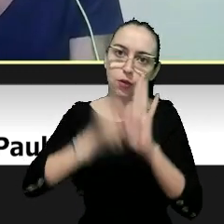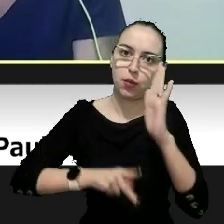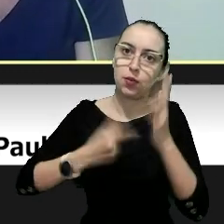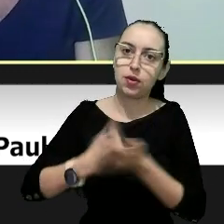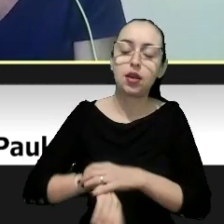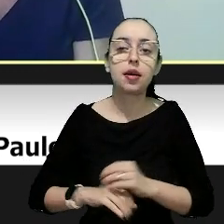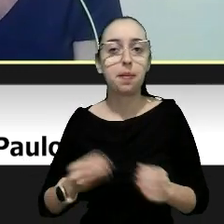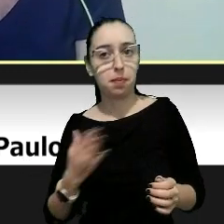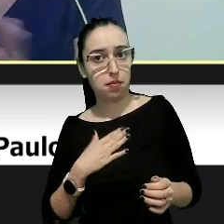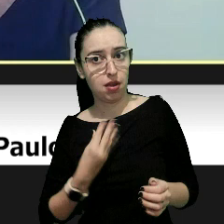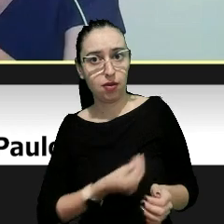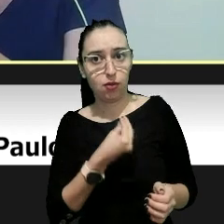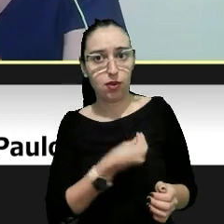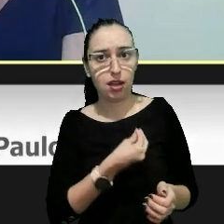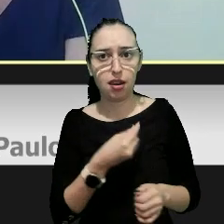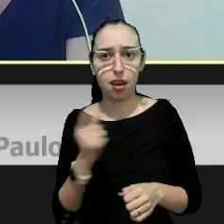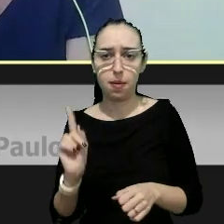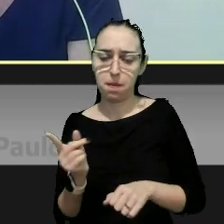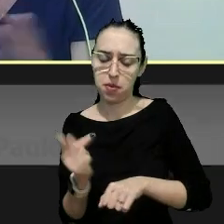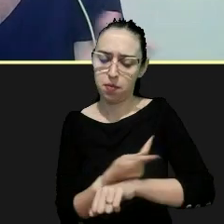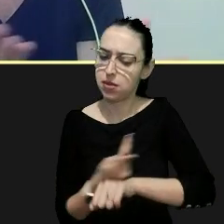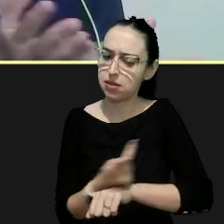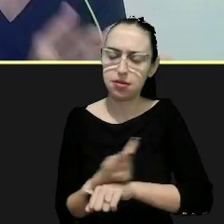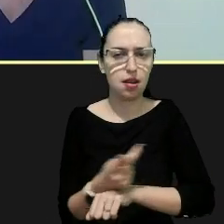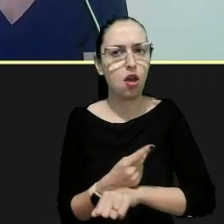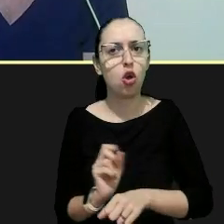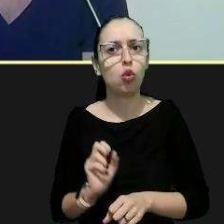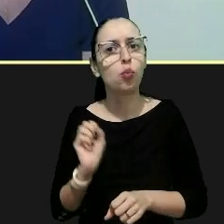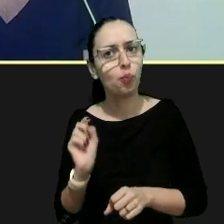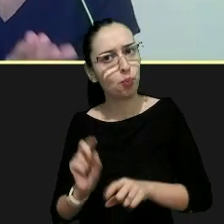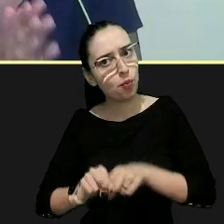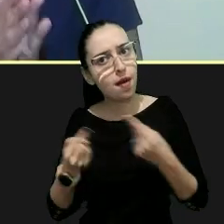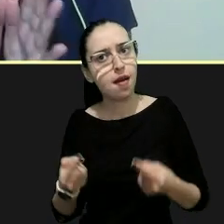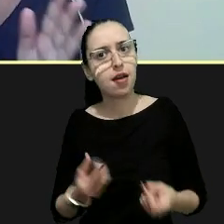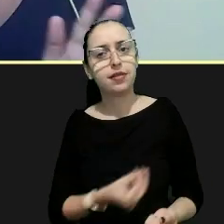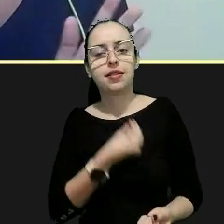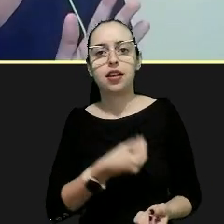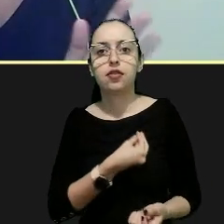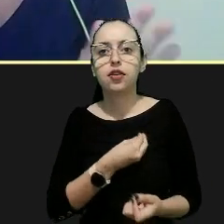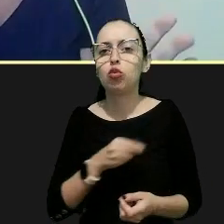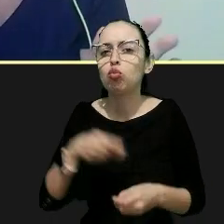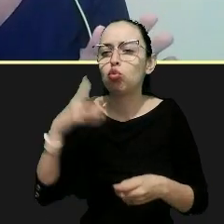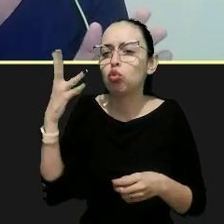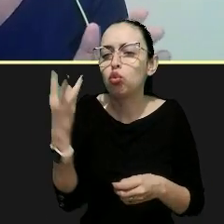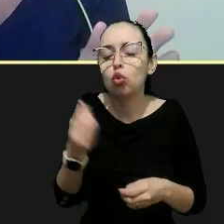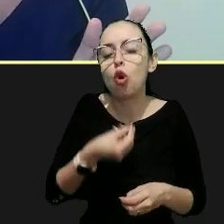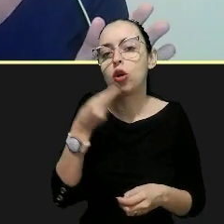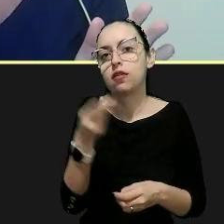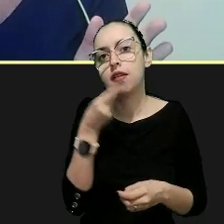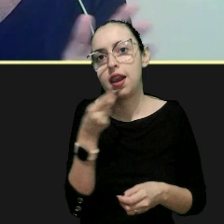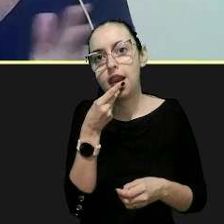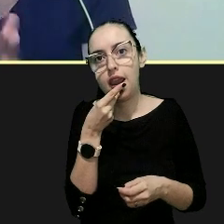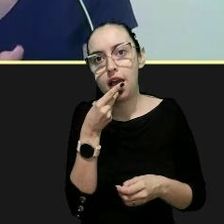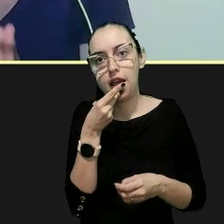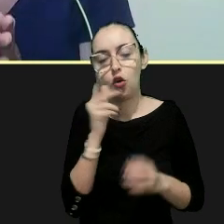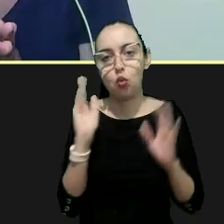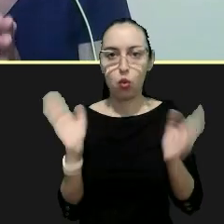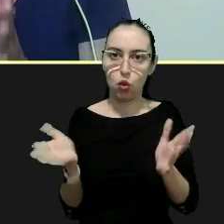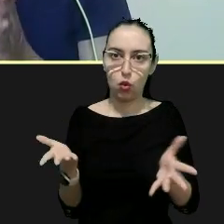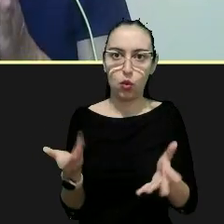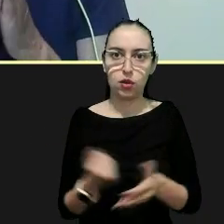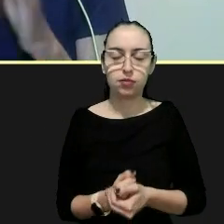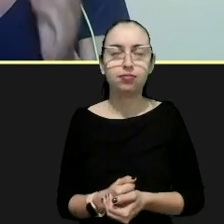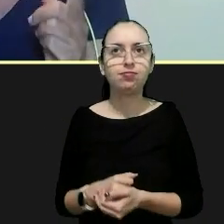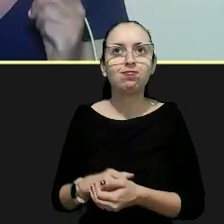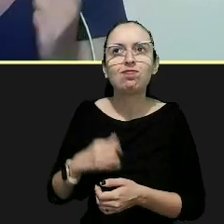tema da minha vida, não é o tema das minhas pesquisas, é o tema da minha vida. Então, tudo que eu vou falar hoje para vocês é fruto